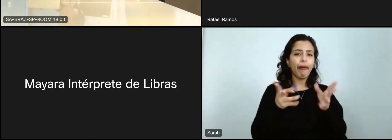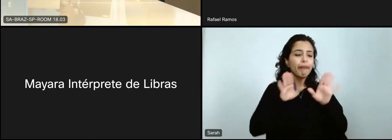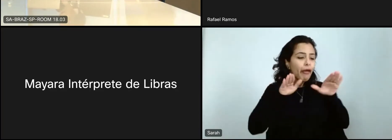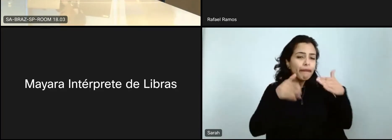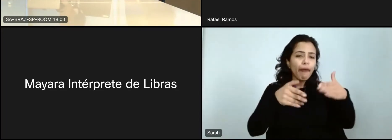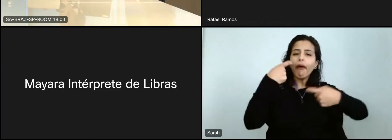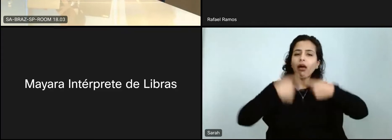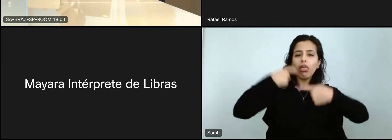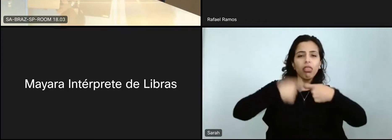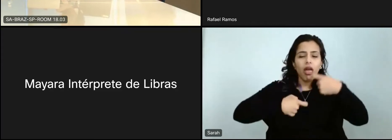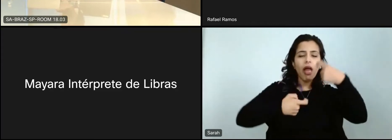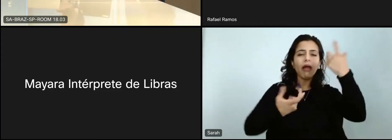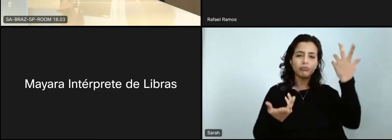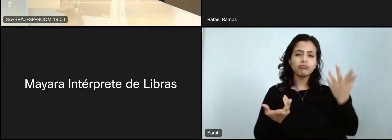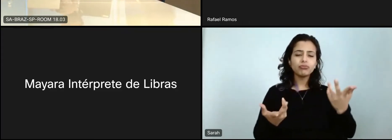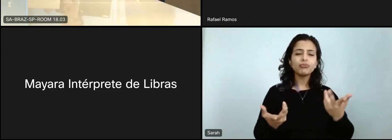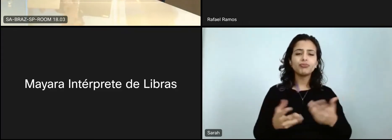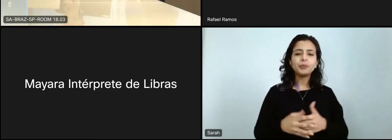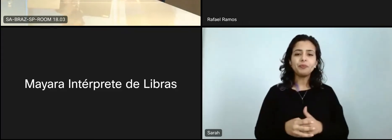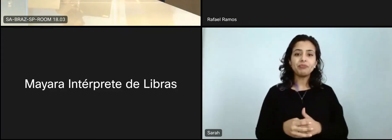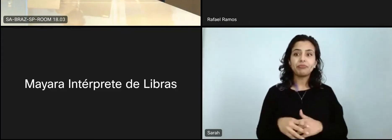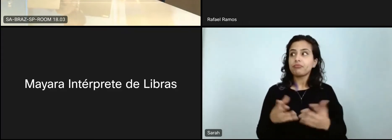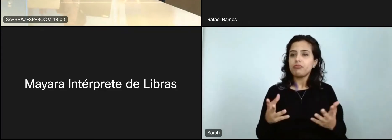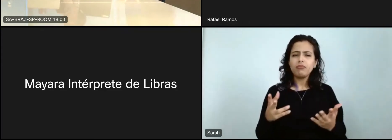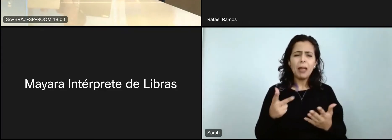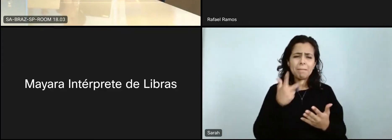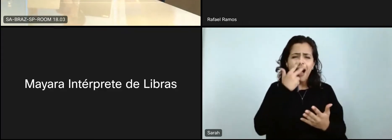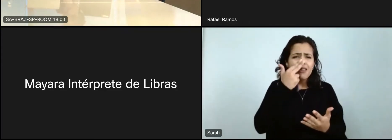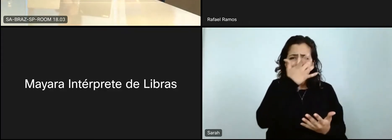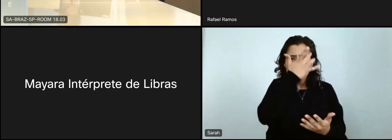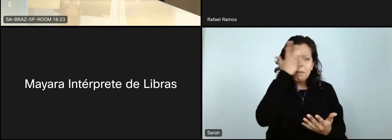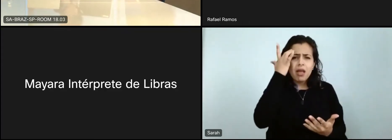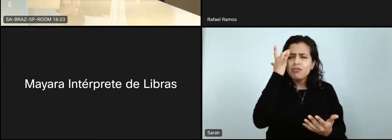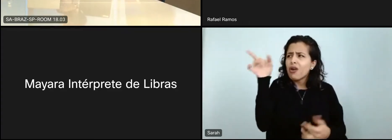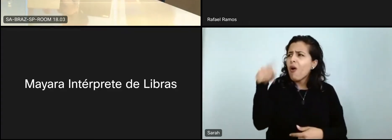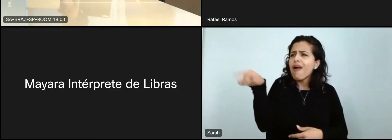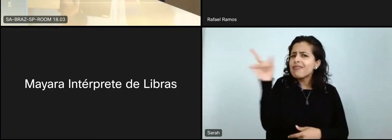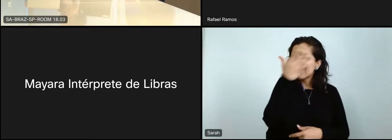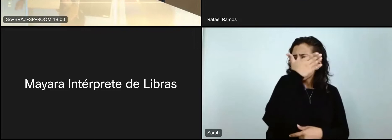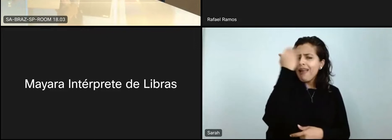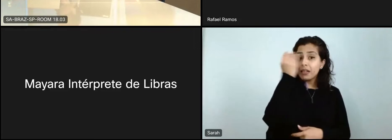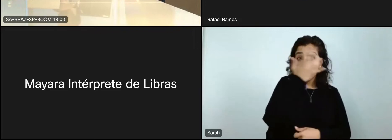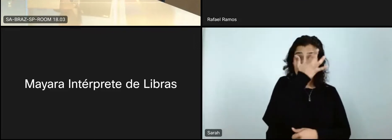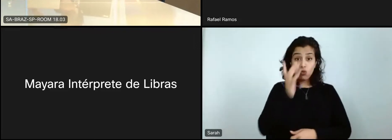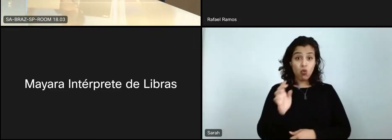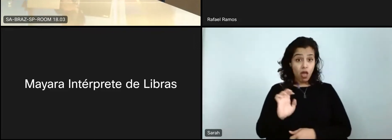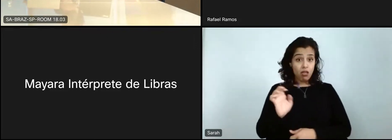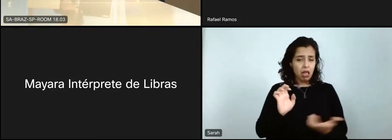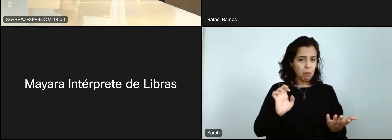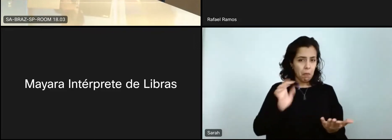sabe? Acho que as pessoas acabam esquecendo que são pessoas normais, que são pessoas que convivem, que